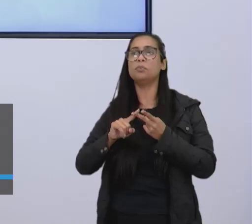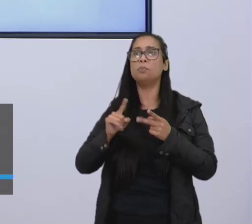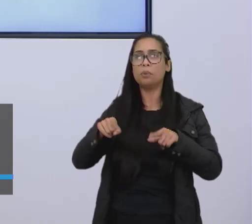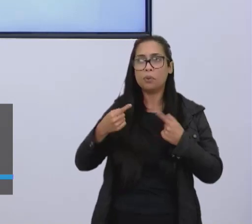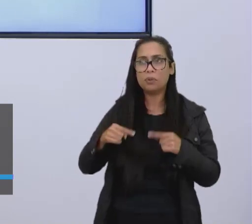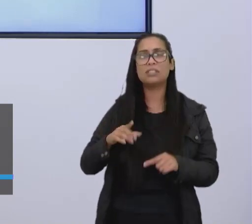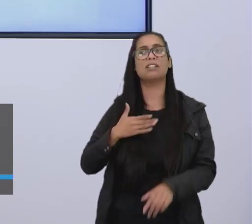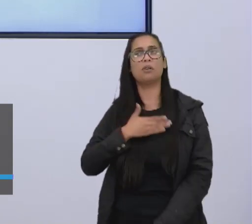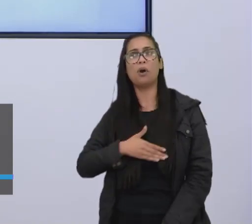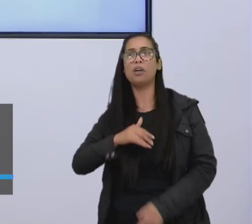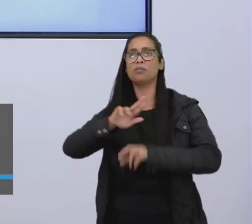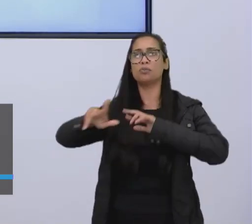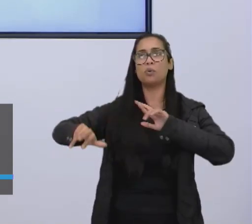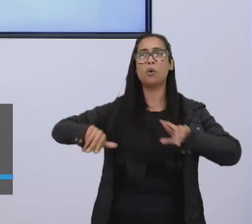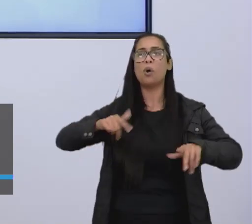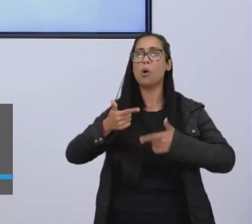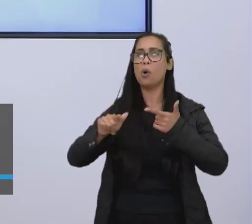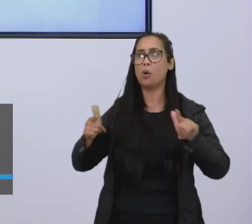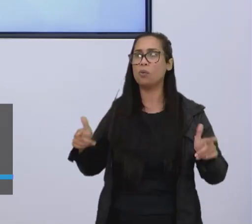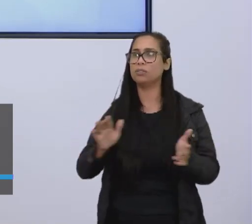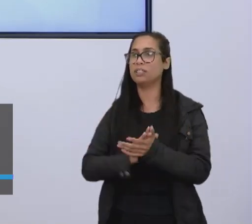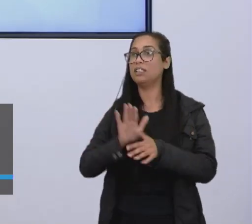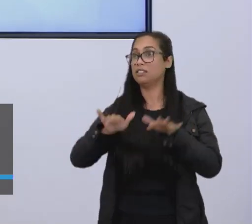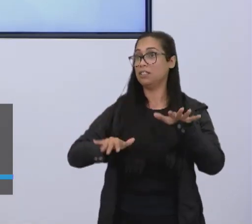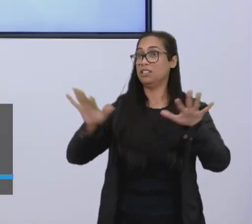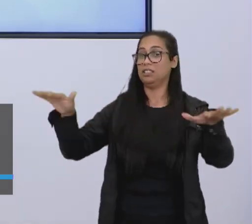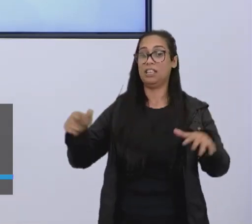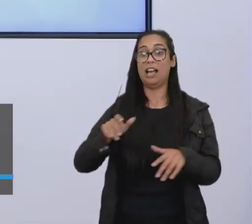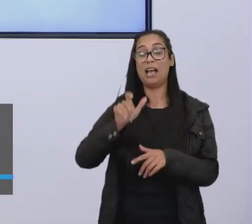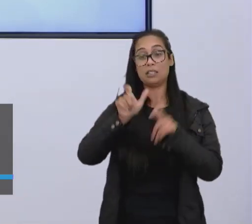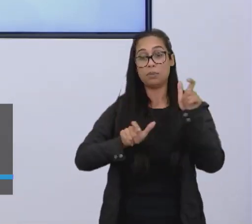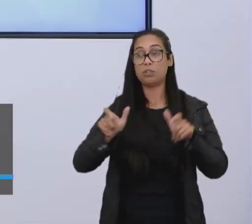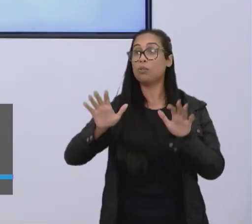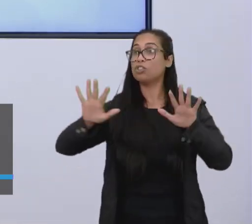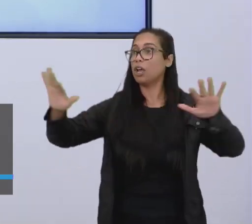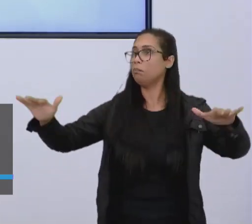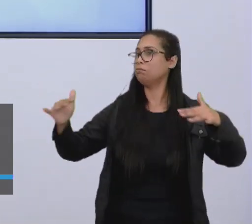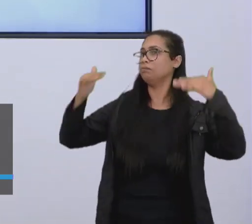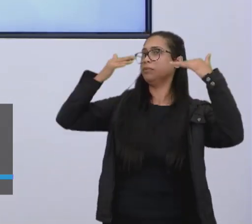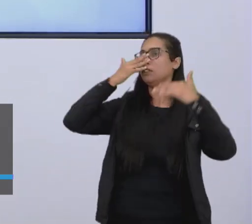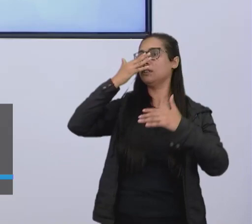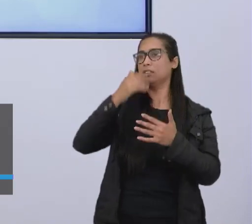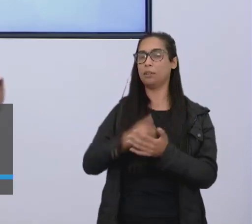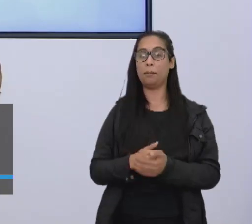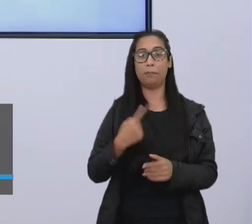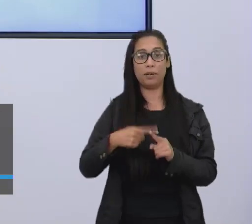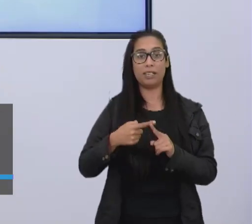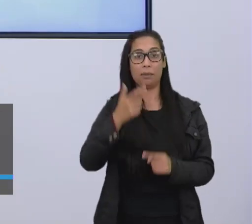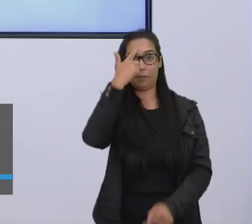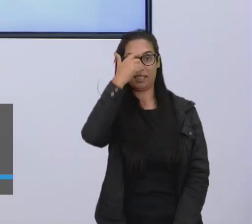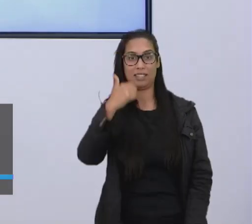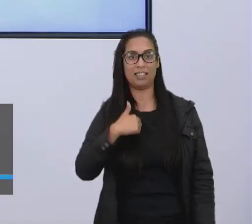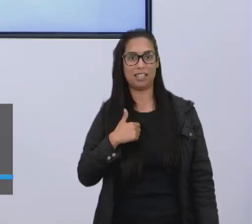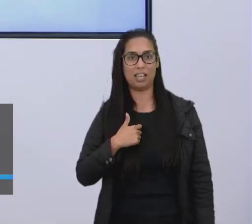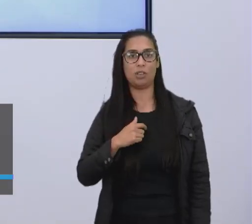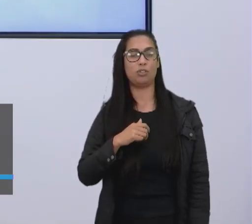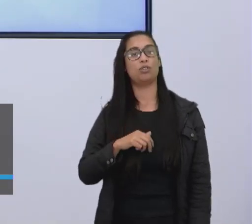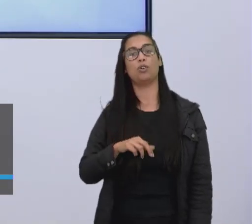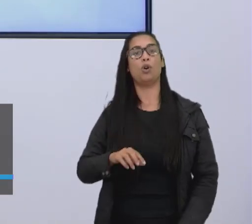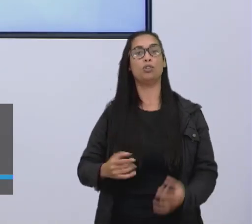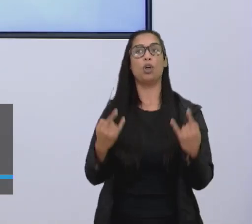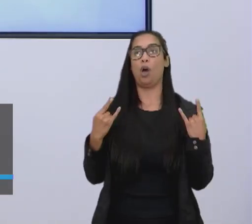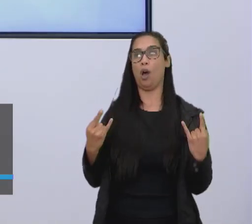veste assim e você tem essa aparência, você é uma pessoa rebelde. Cara, eu sou uma das pessoas bem pouco rebeldes, se você for pensar nesse sentido,